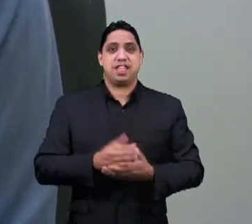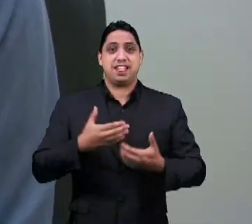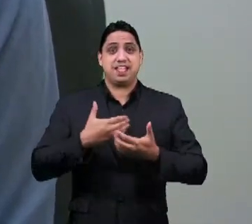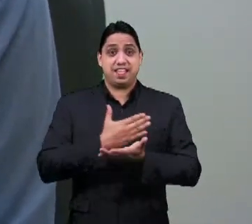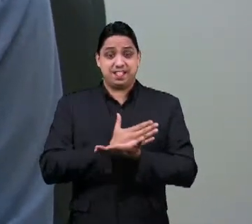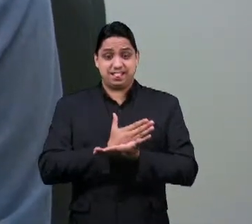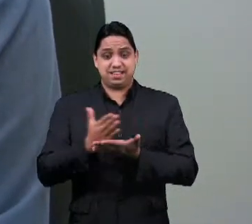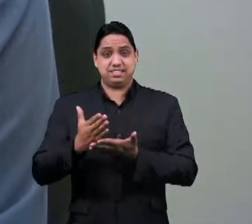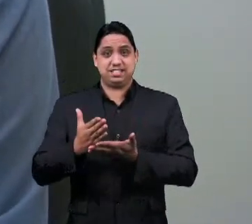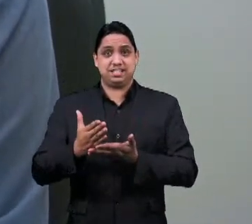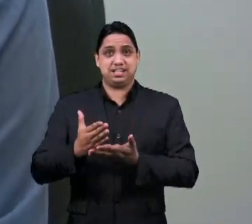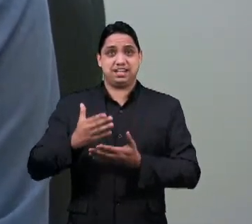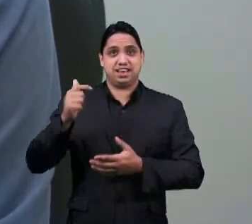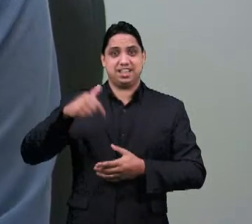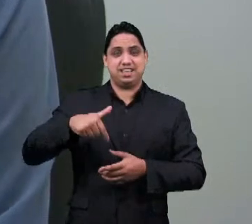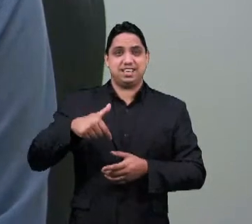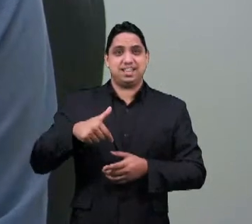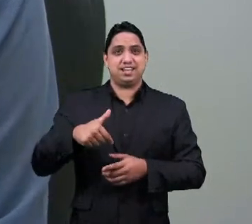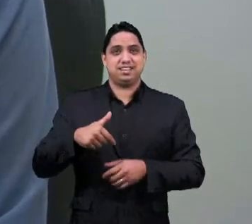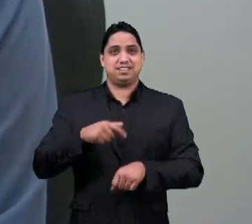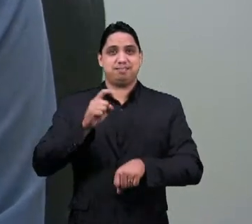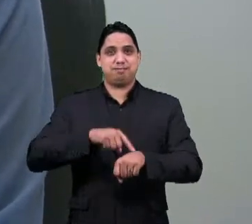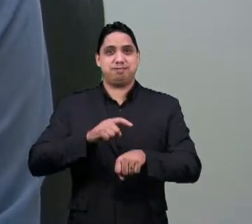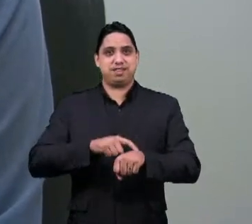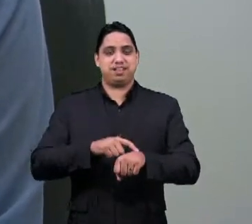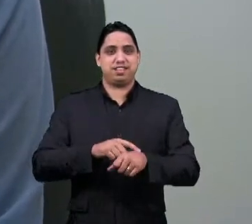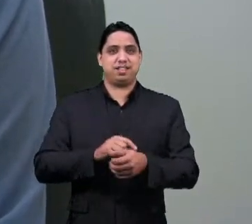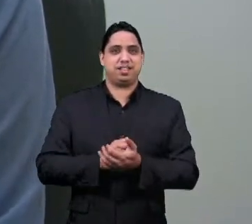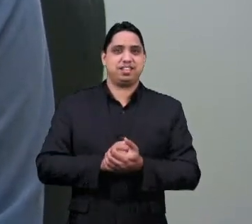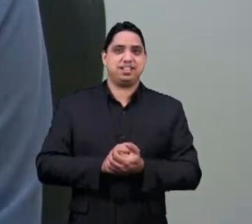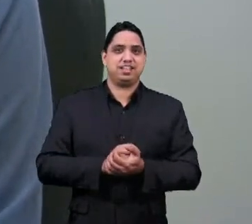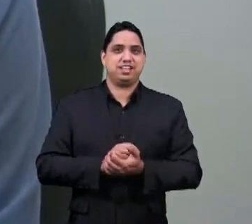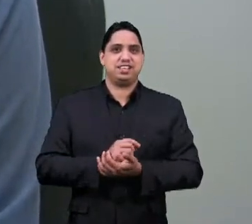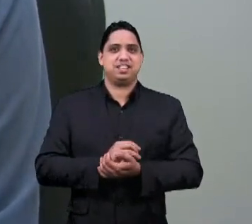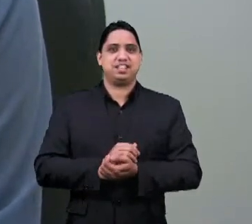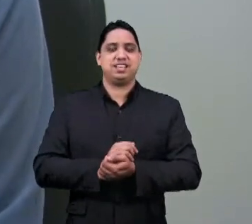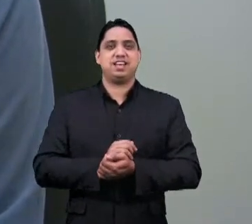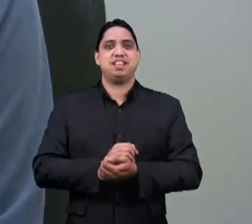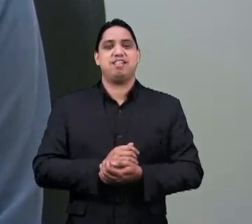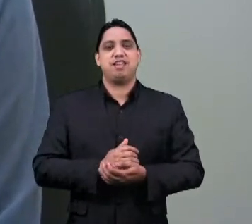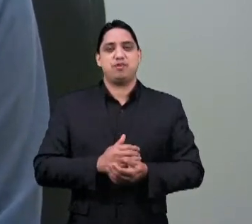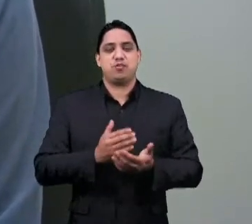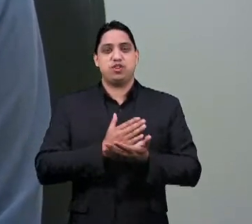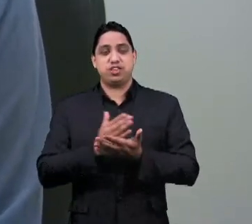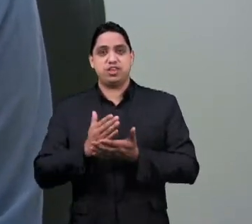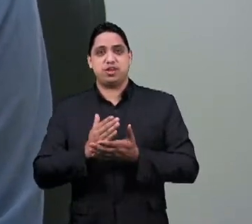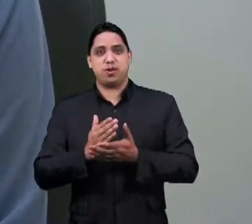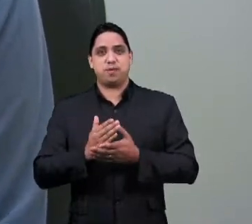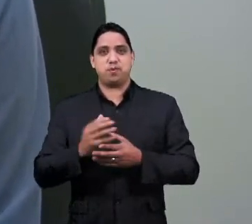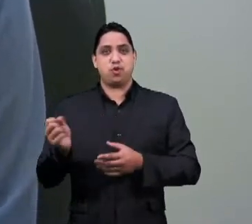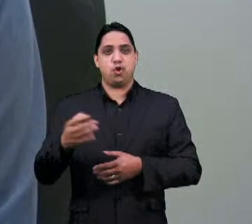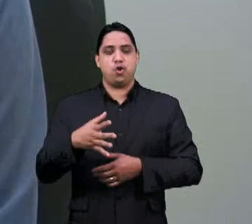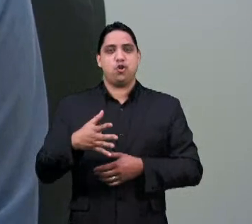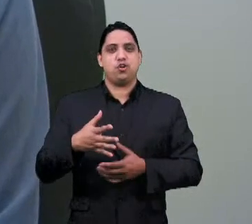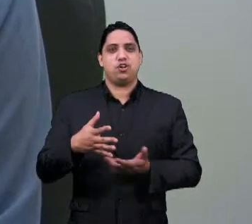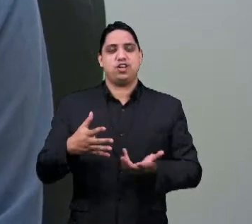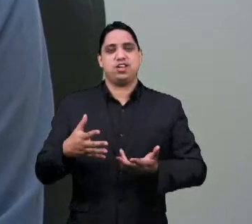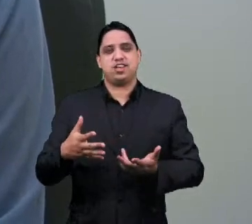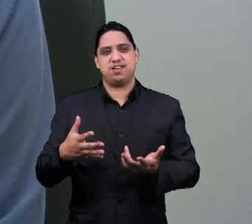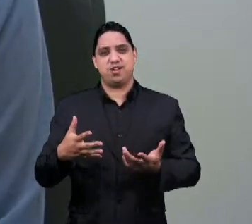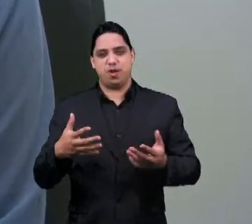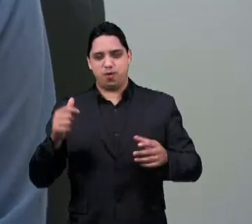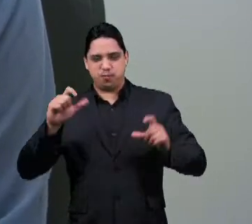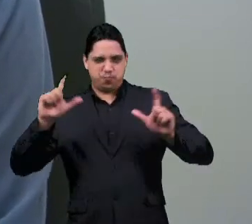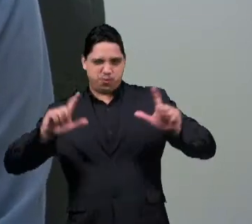estreando nesse formato, né? Desse programa, se é que podemos chamar assim, o nosso companheiro de trabalho